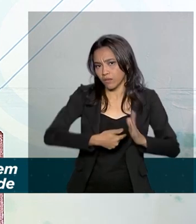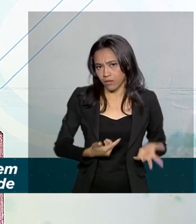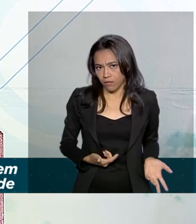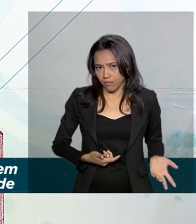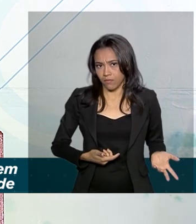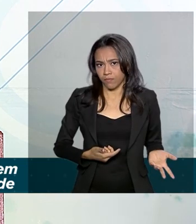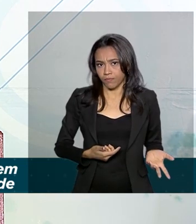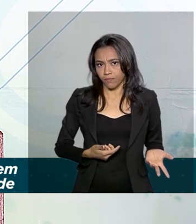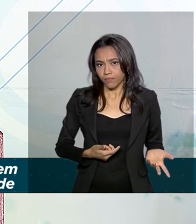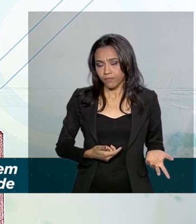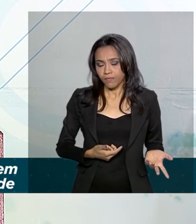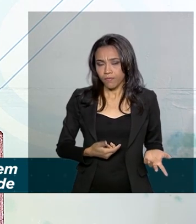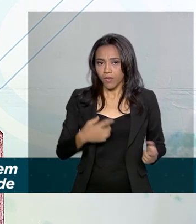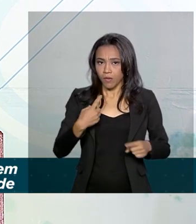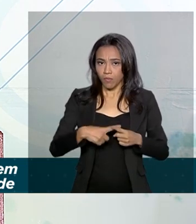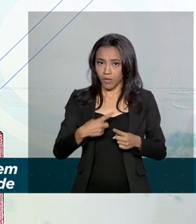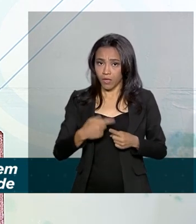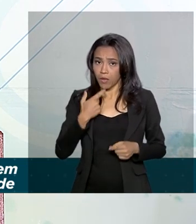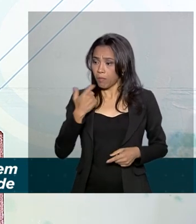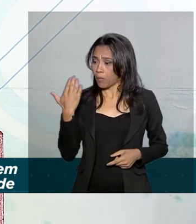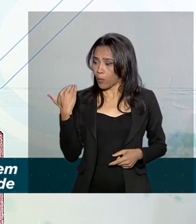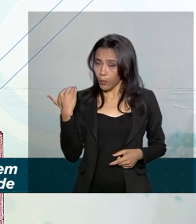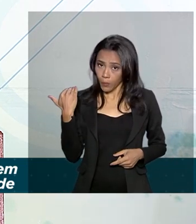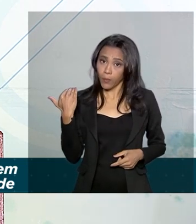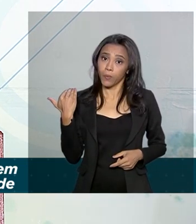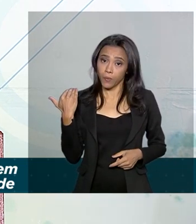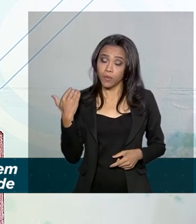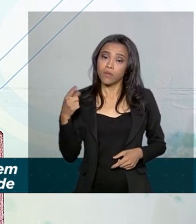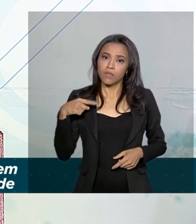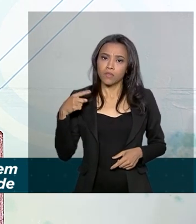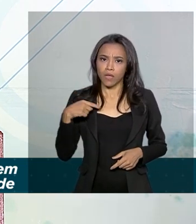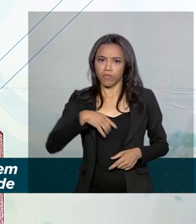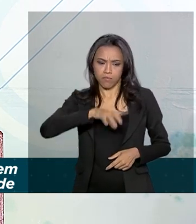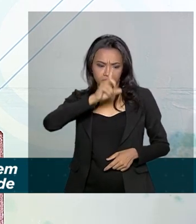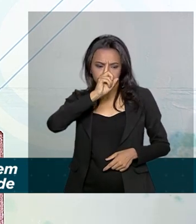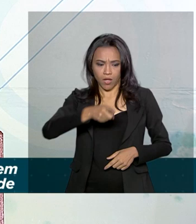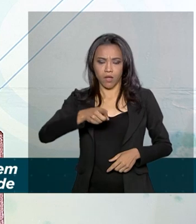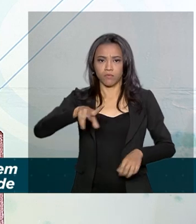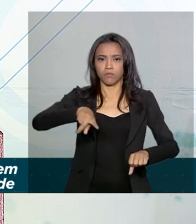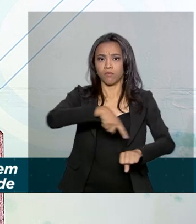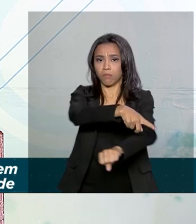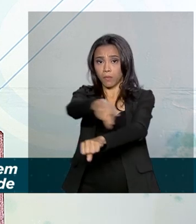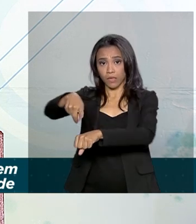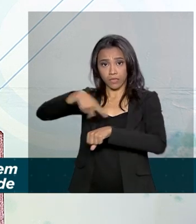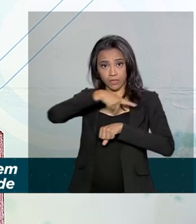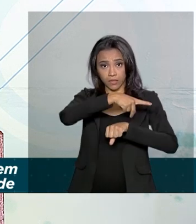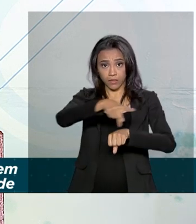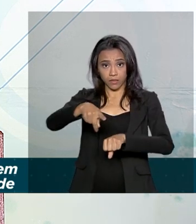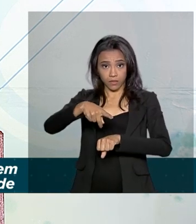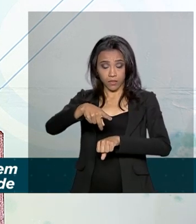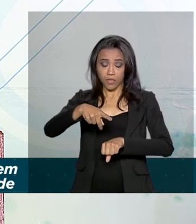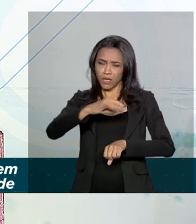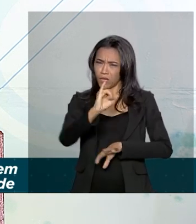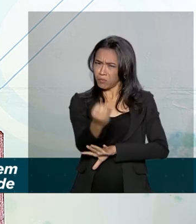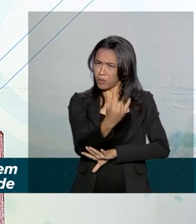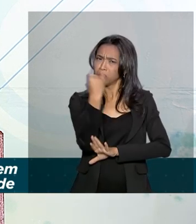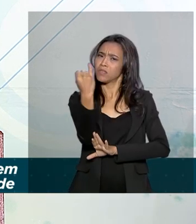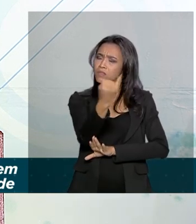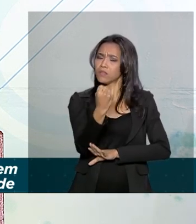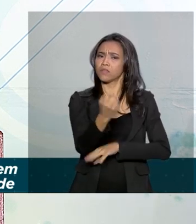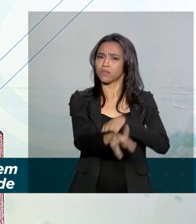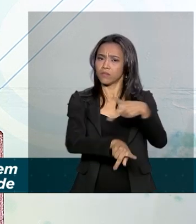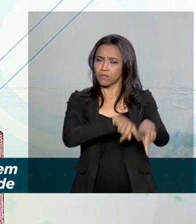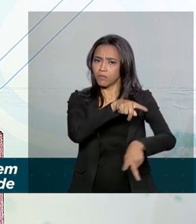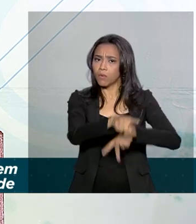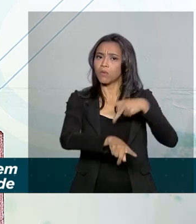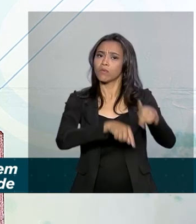pouco dominar o país, é muito importante que o povo brasileiro tenha em